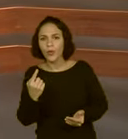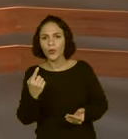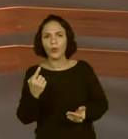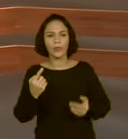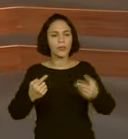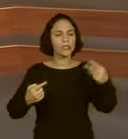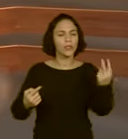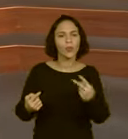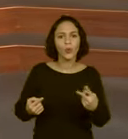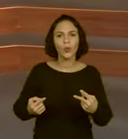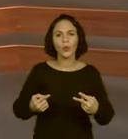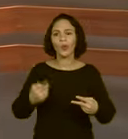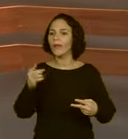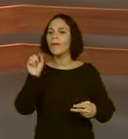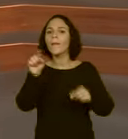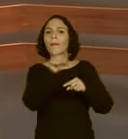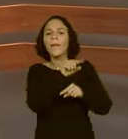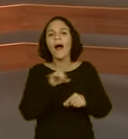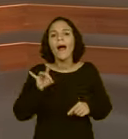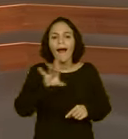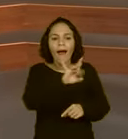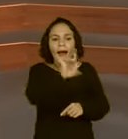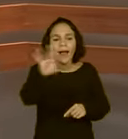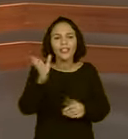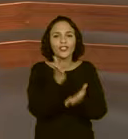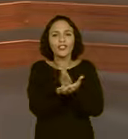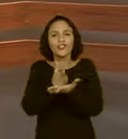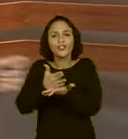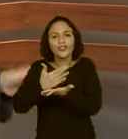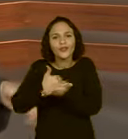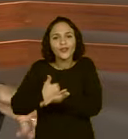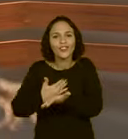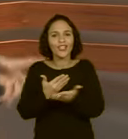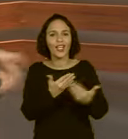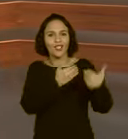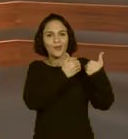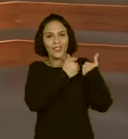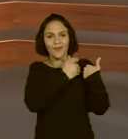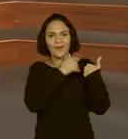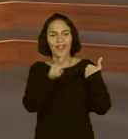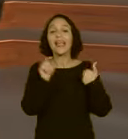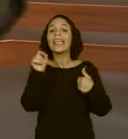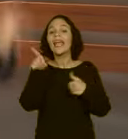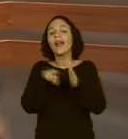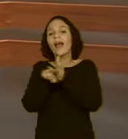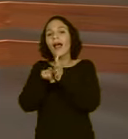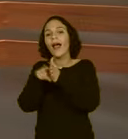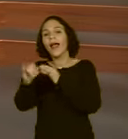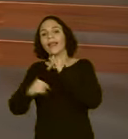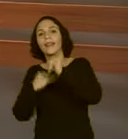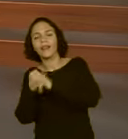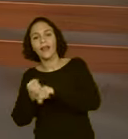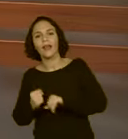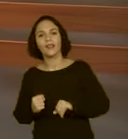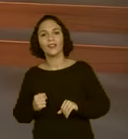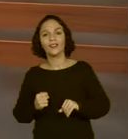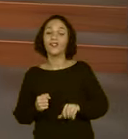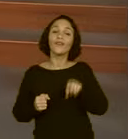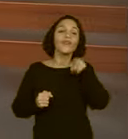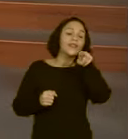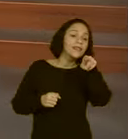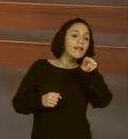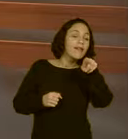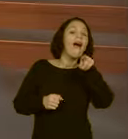depois? E quem vai fazer o quê, né? Quem vai ser aquela pessoa que vai pesquisar na internet? Quem vai ser a pessoa que